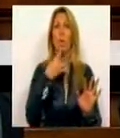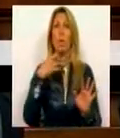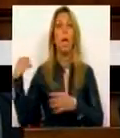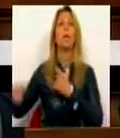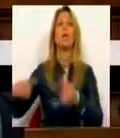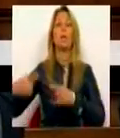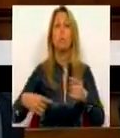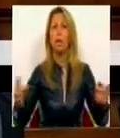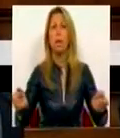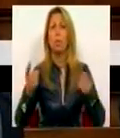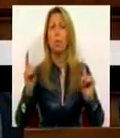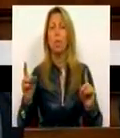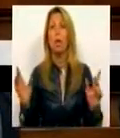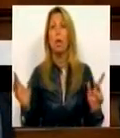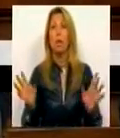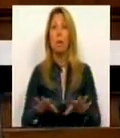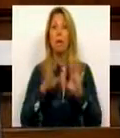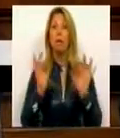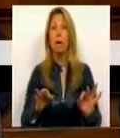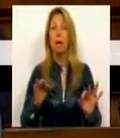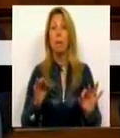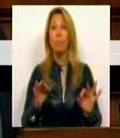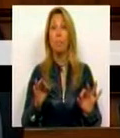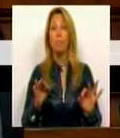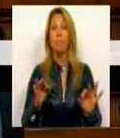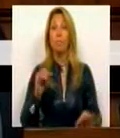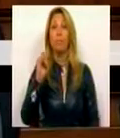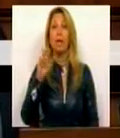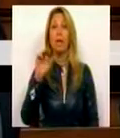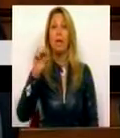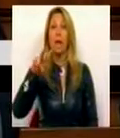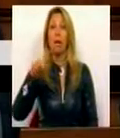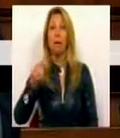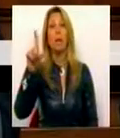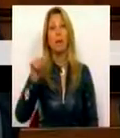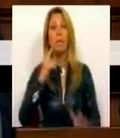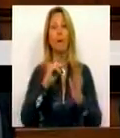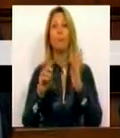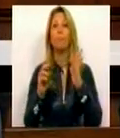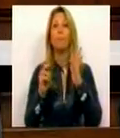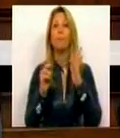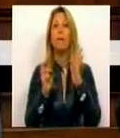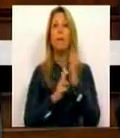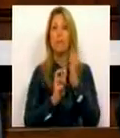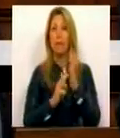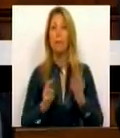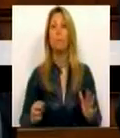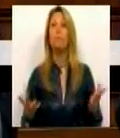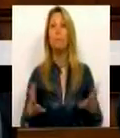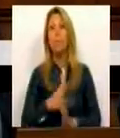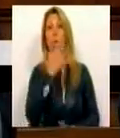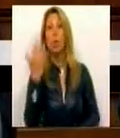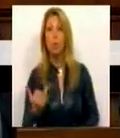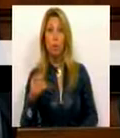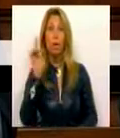tradicional, como acontece no Iraque e na Síria. Em segundo lugar, se é